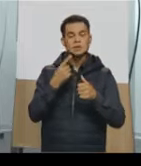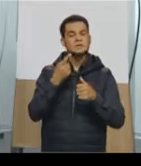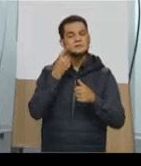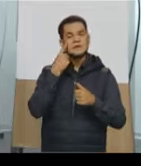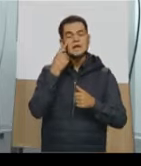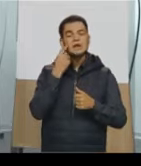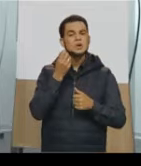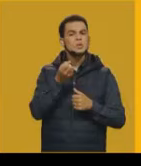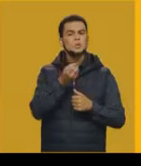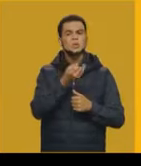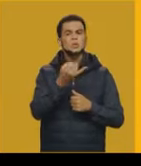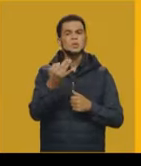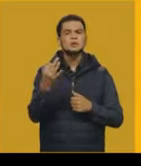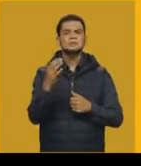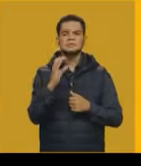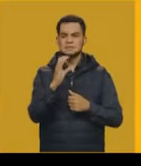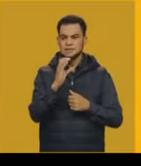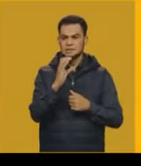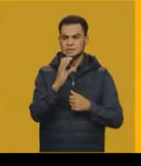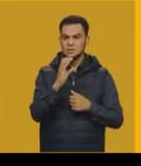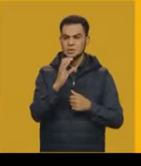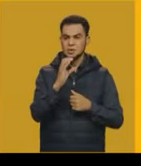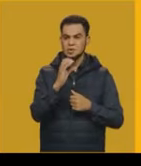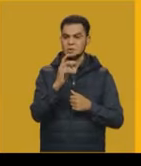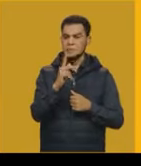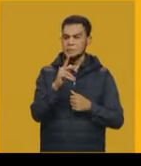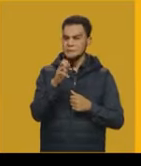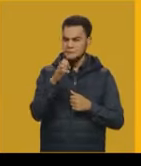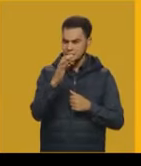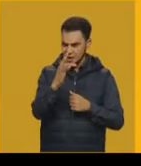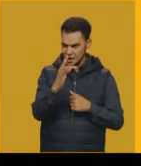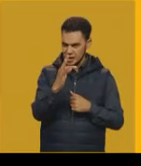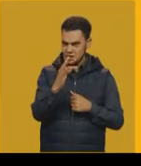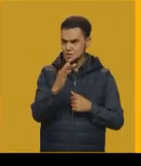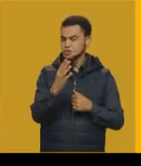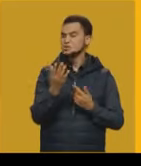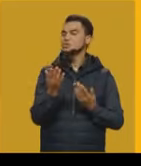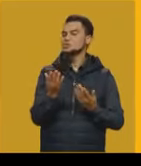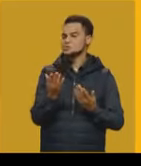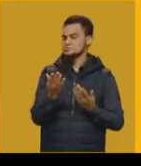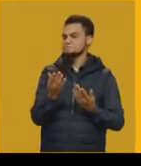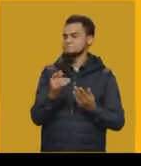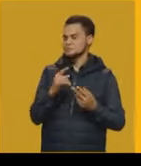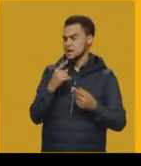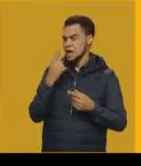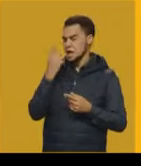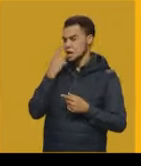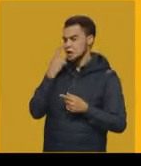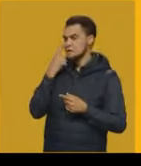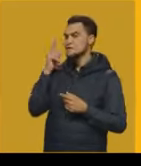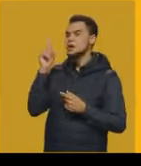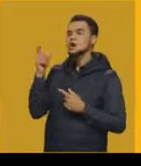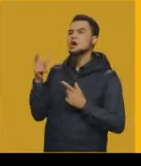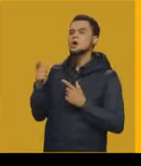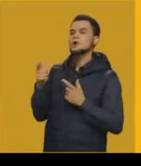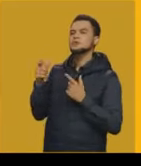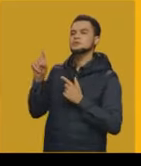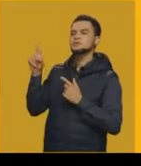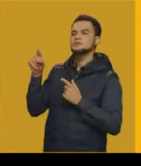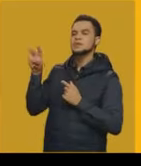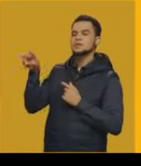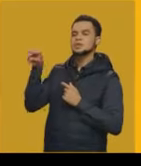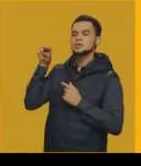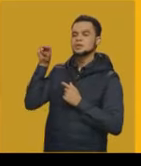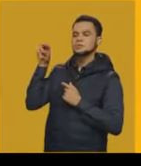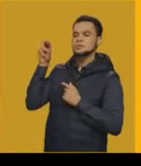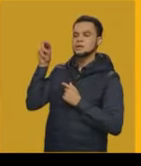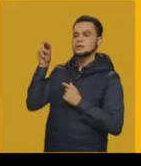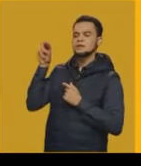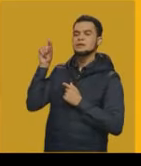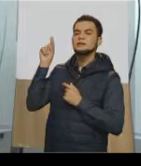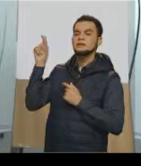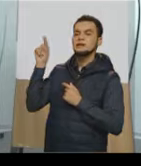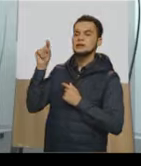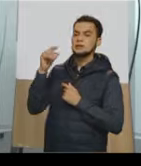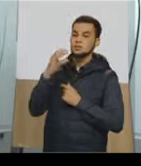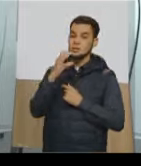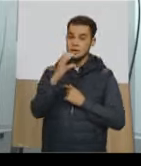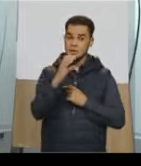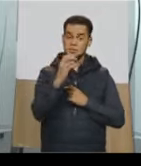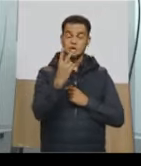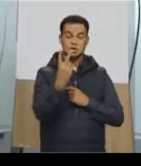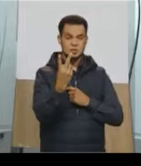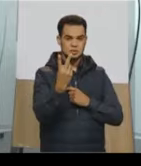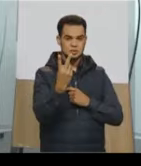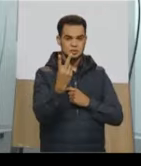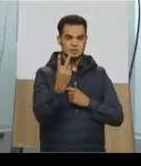Então, pent. Depois, aonde está a dupla ligação? No carbono 2, certo? Ele